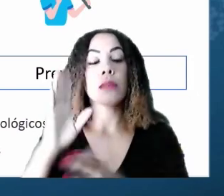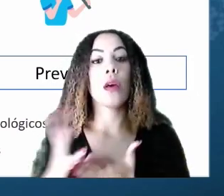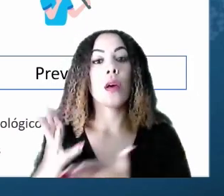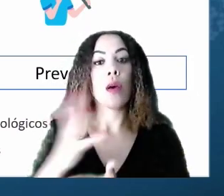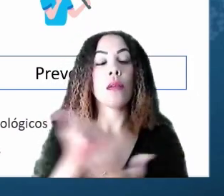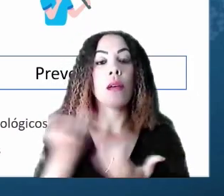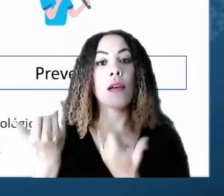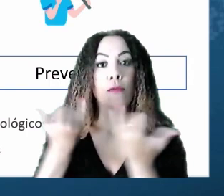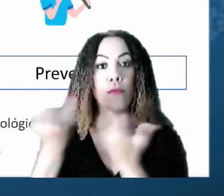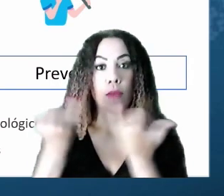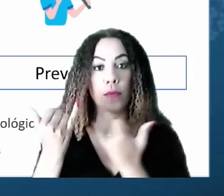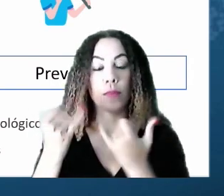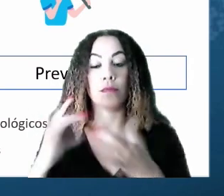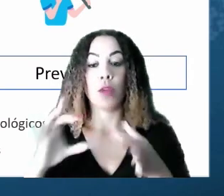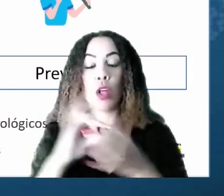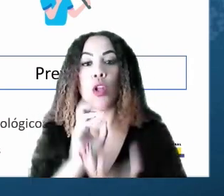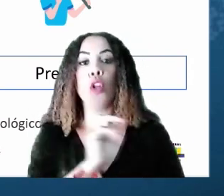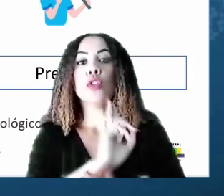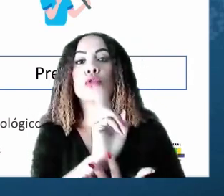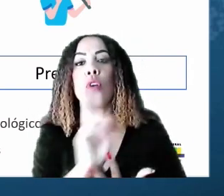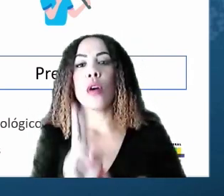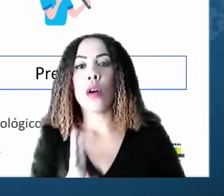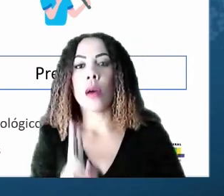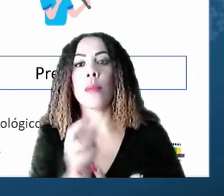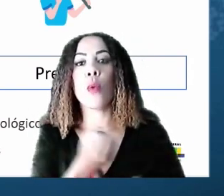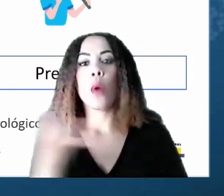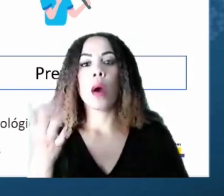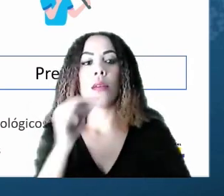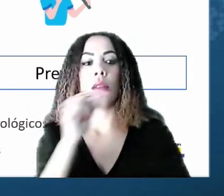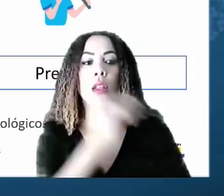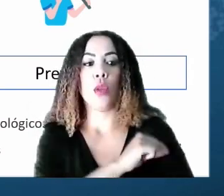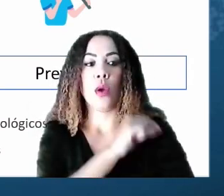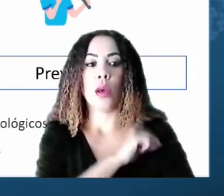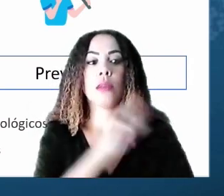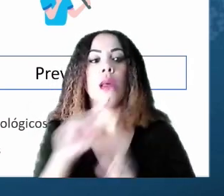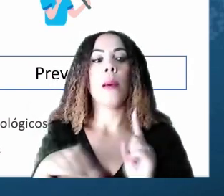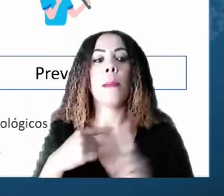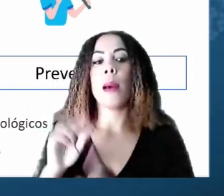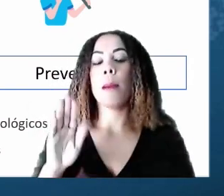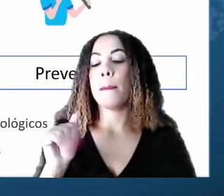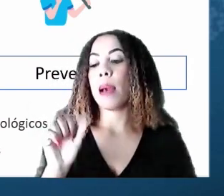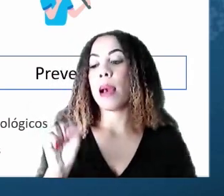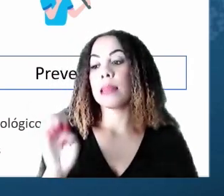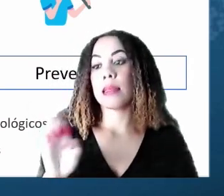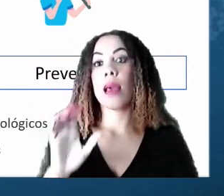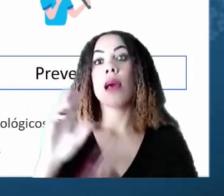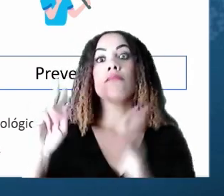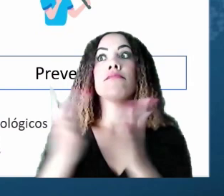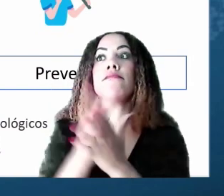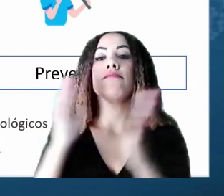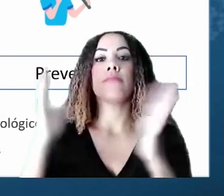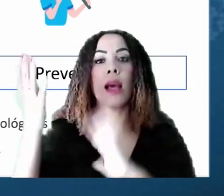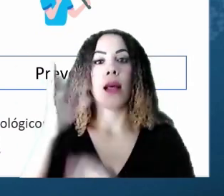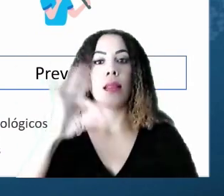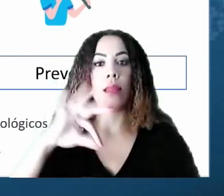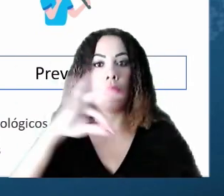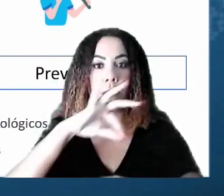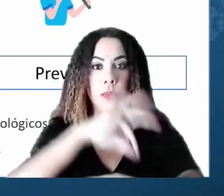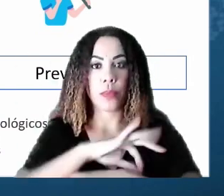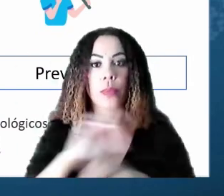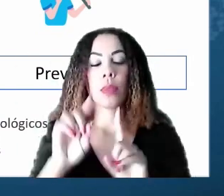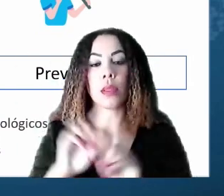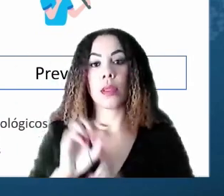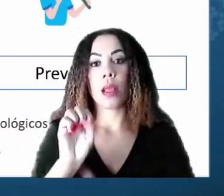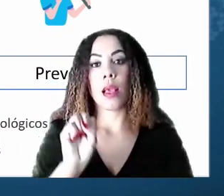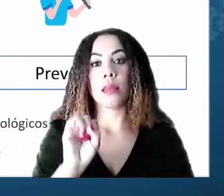base nominal de doses aplicadas com a base de casos de dengue e com a base do SIH, o